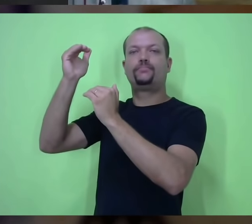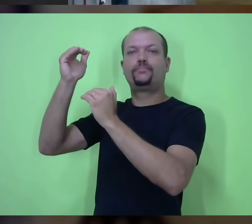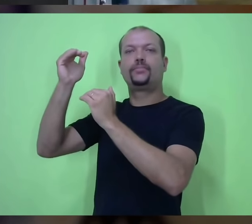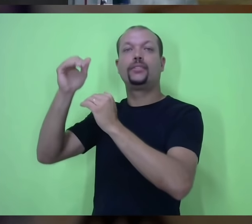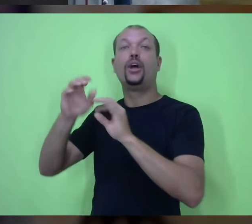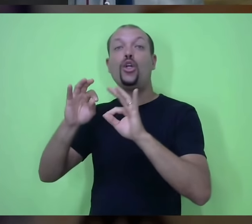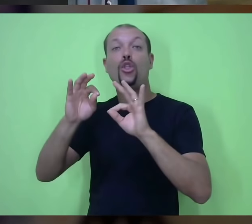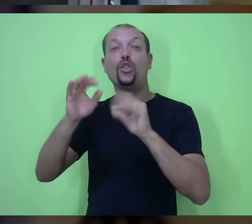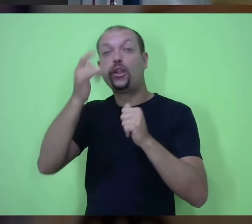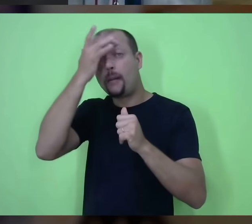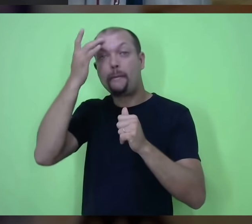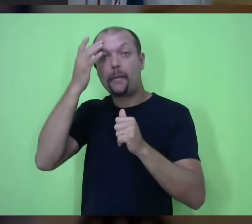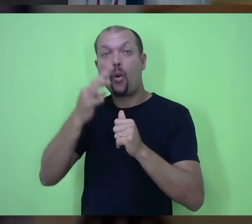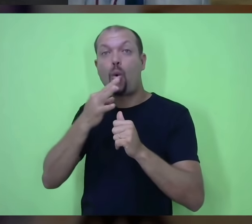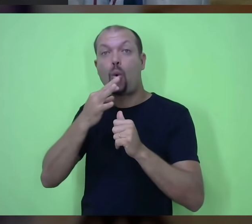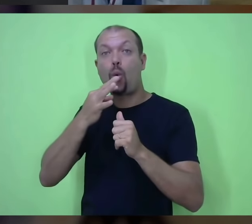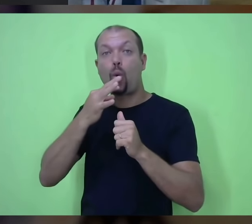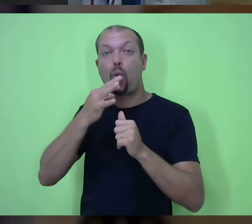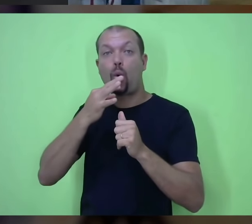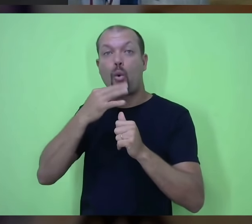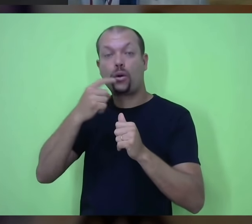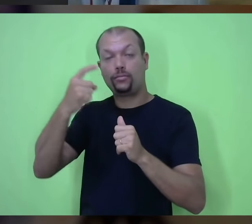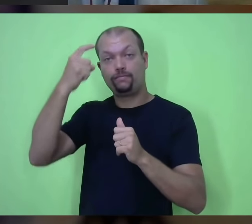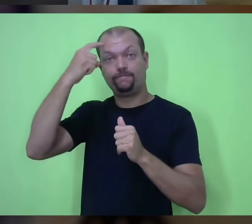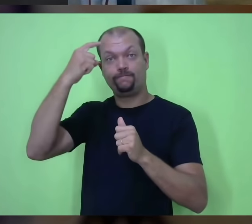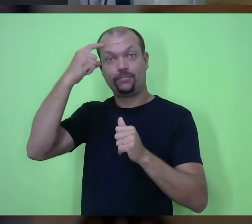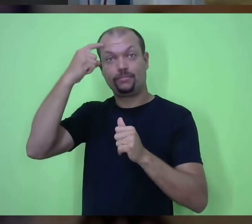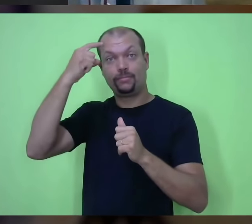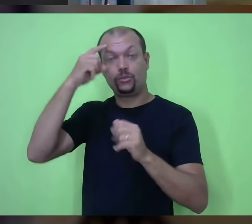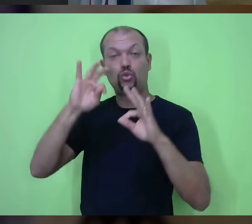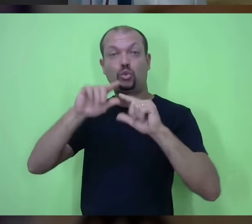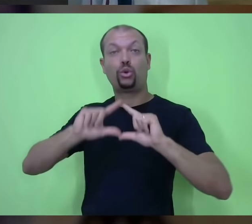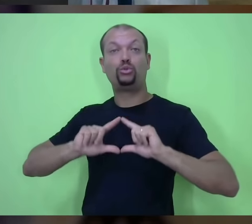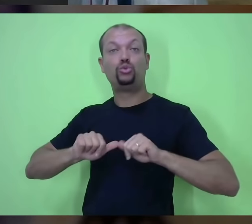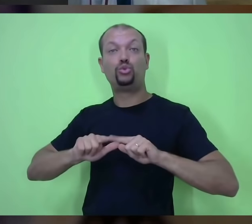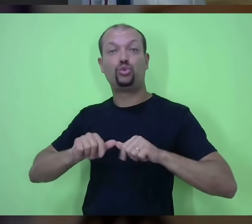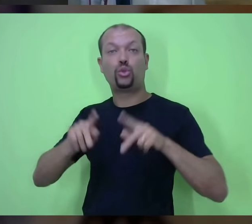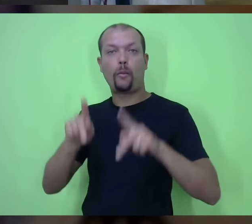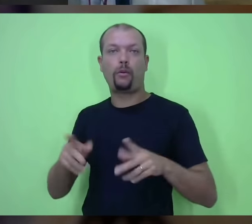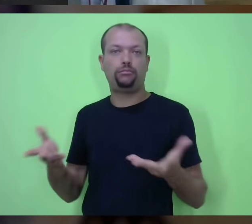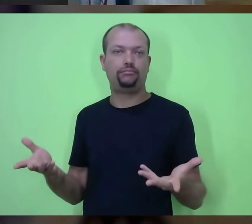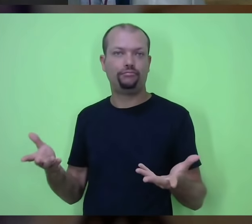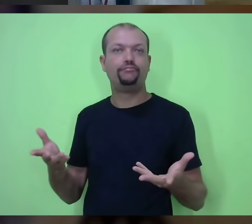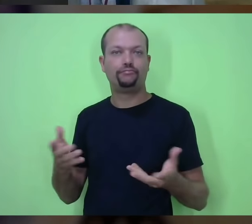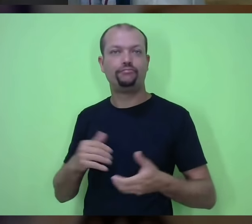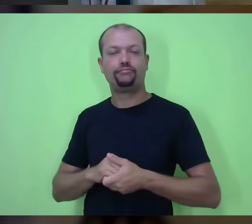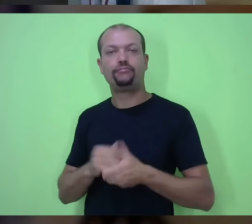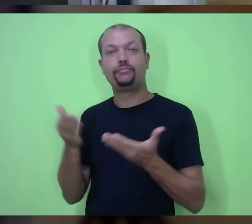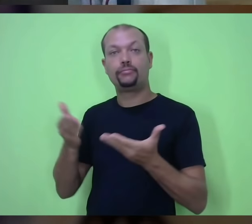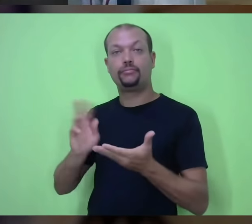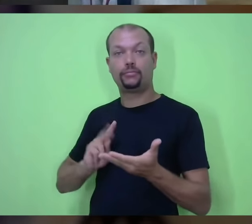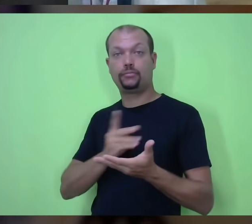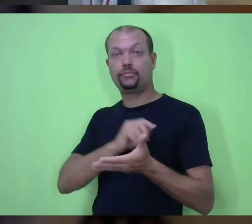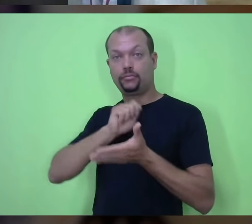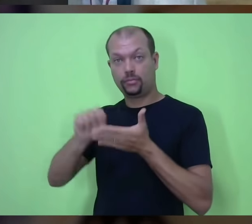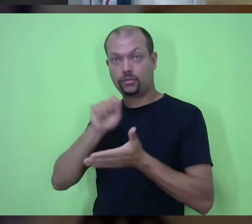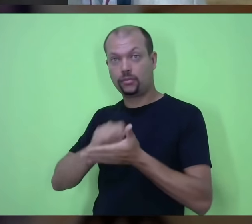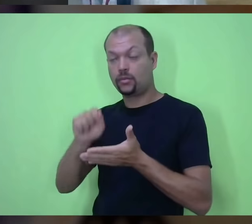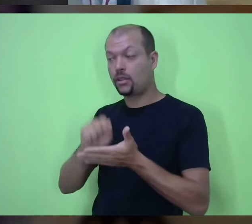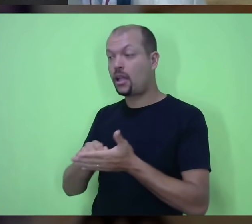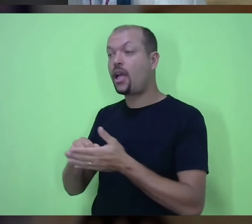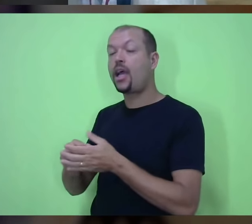era conhecido muito fortemente na mentalidade judaica. E agora, o autor do livro de Hebreus, ele